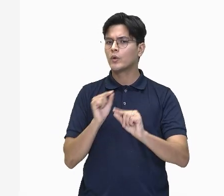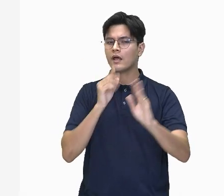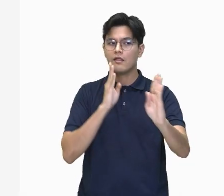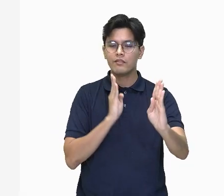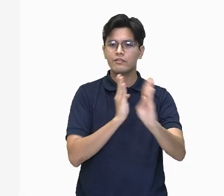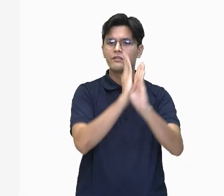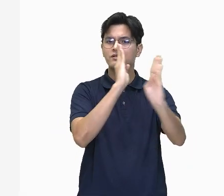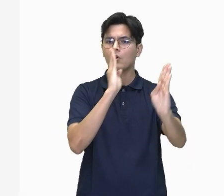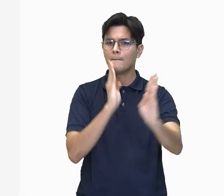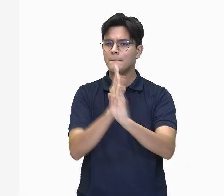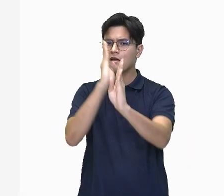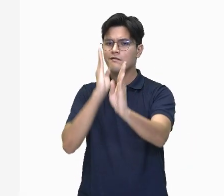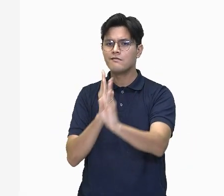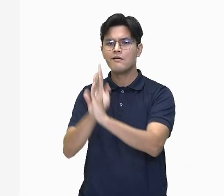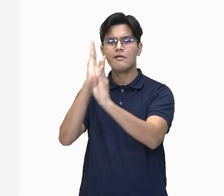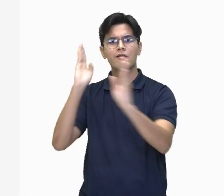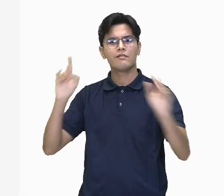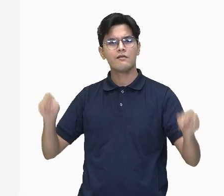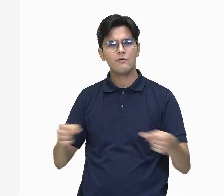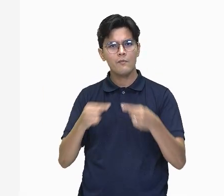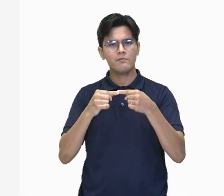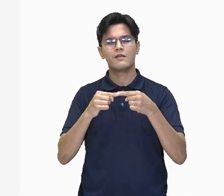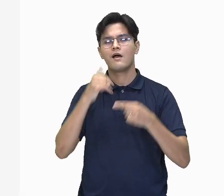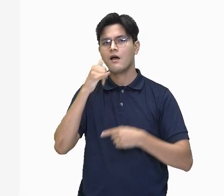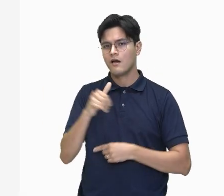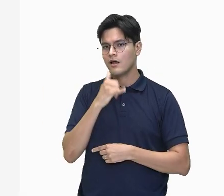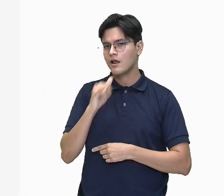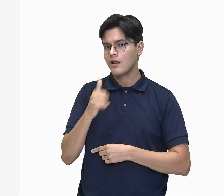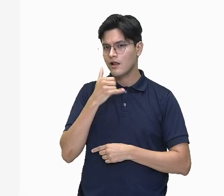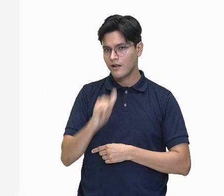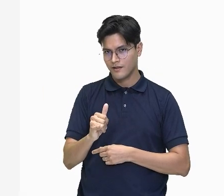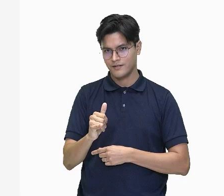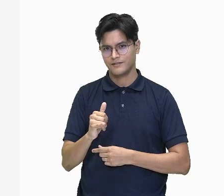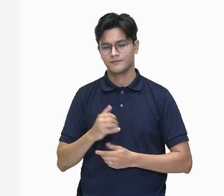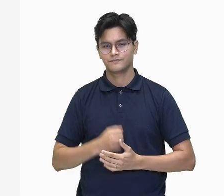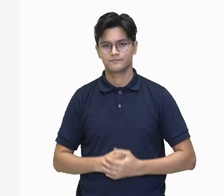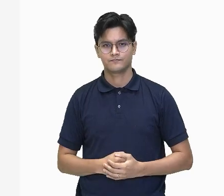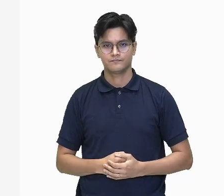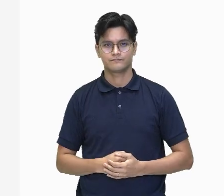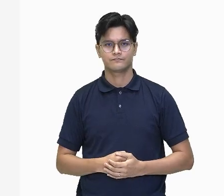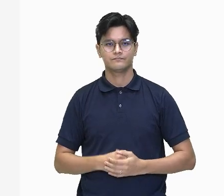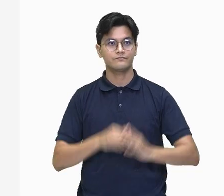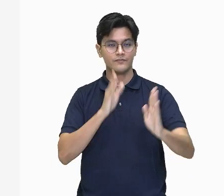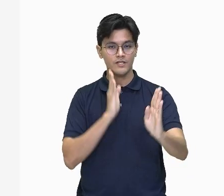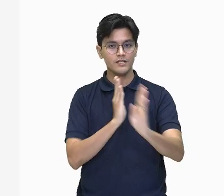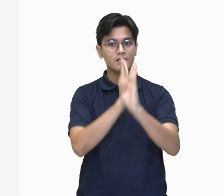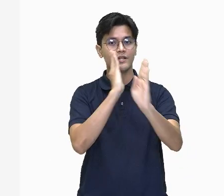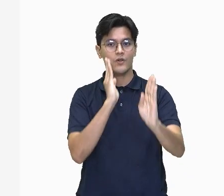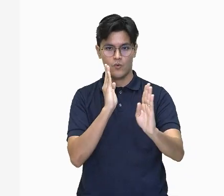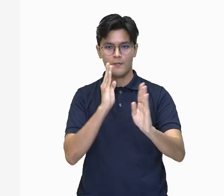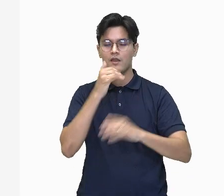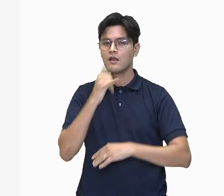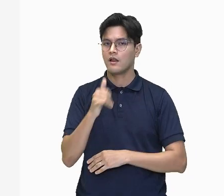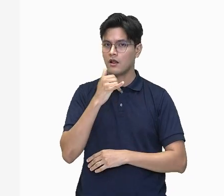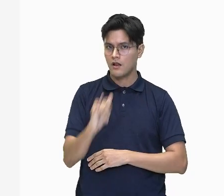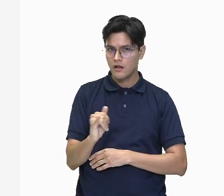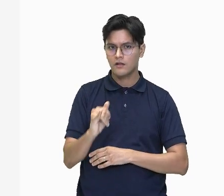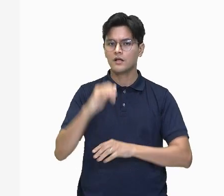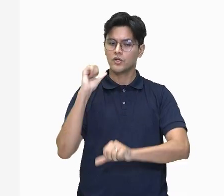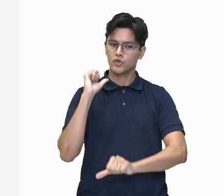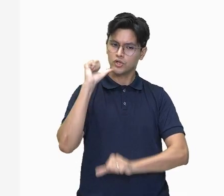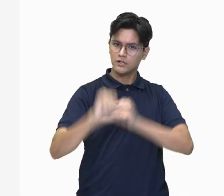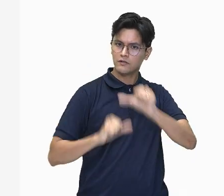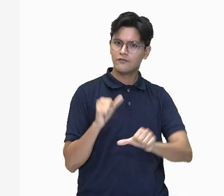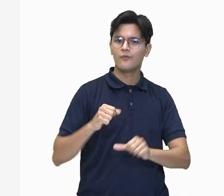descobertas relacionadas à eletricidade. A descoberta e compreensão da eletricidade transformaram completamente a